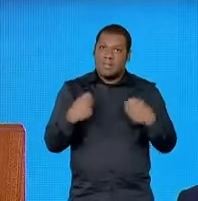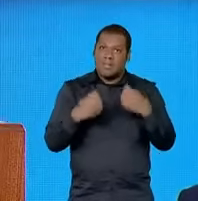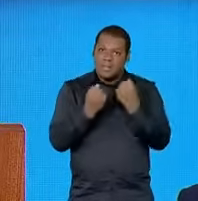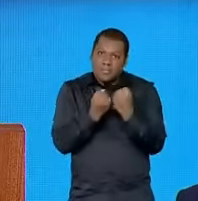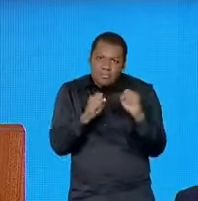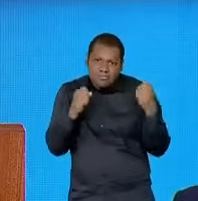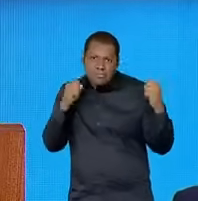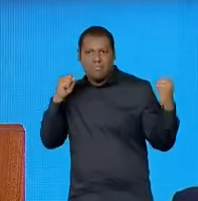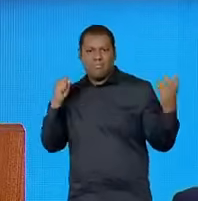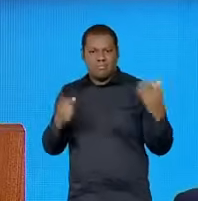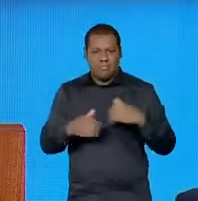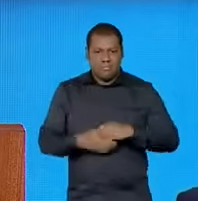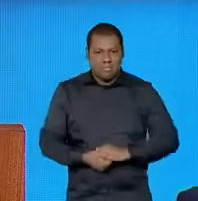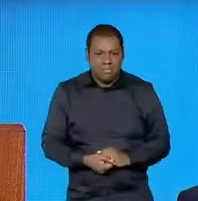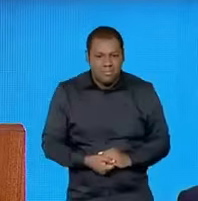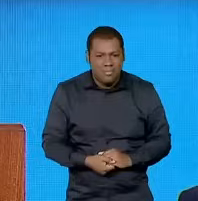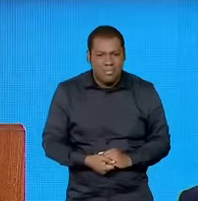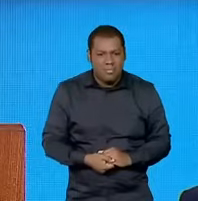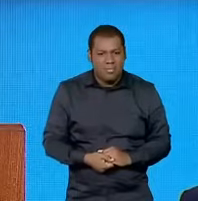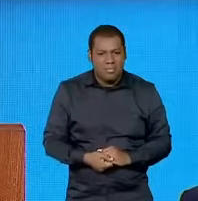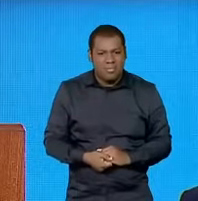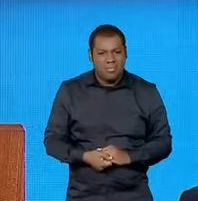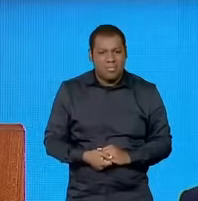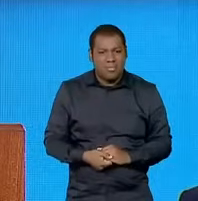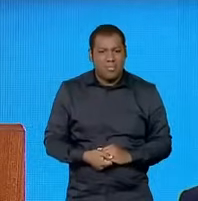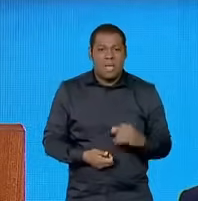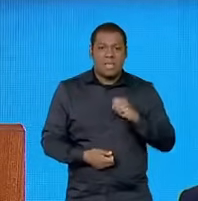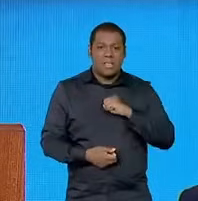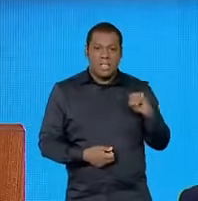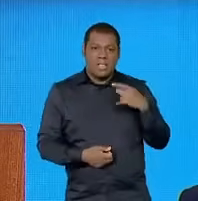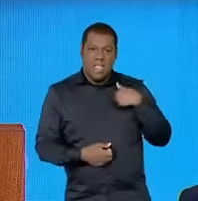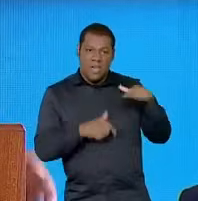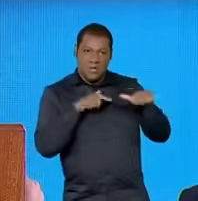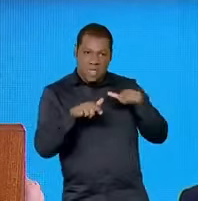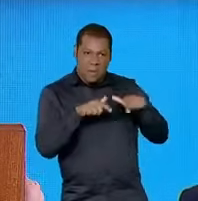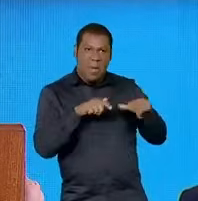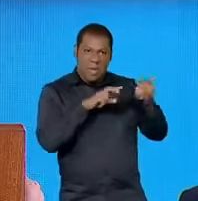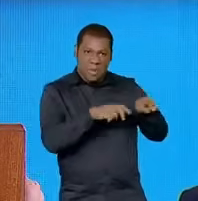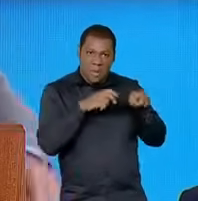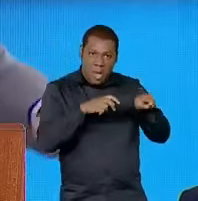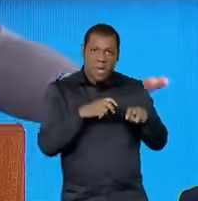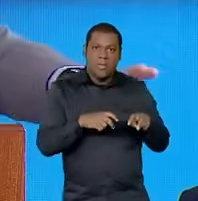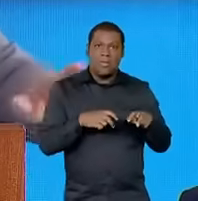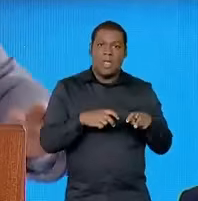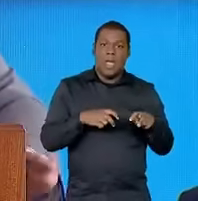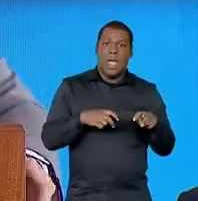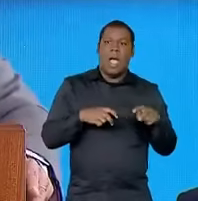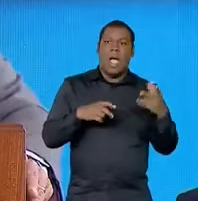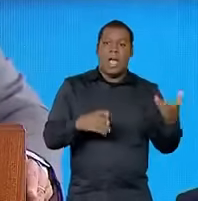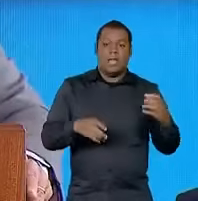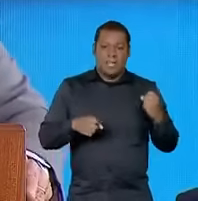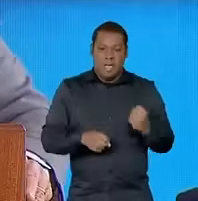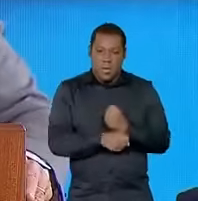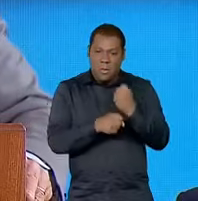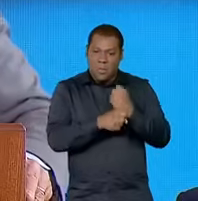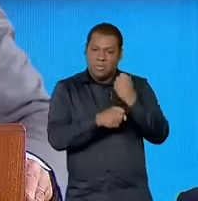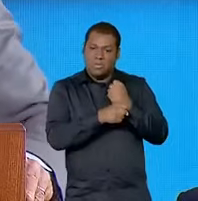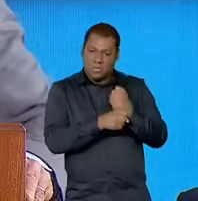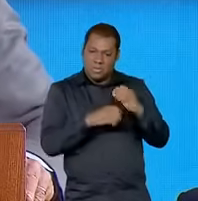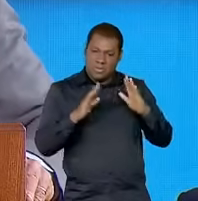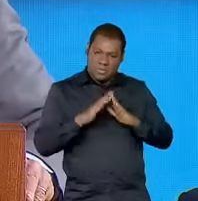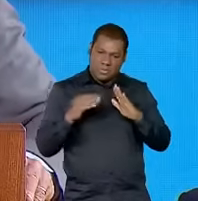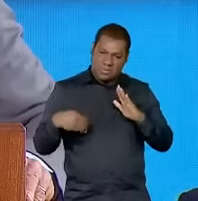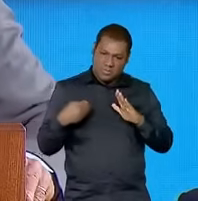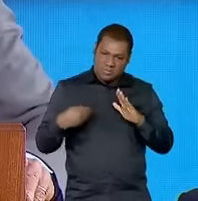diferenciado. Eu, se fosse trabalhador rural, alguém fosse fazer uma casa, eu podia ter fogão, mas eu